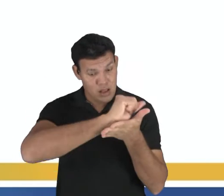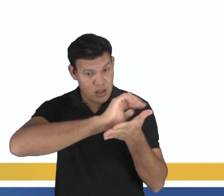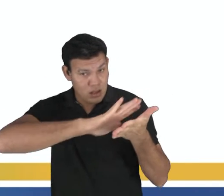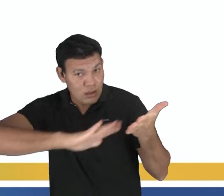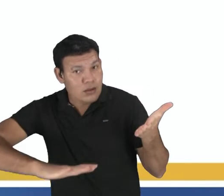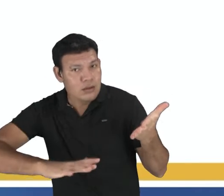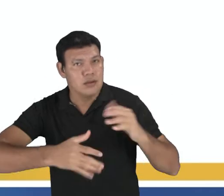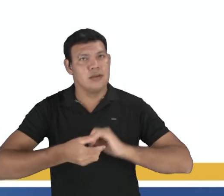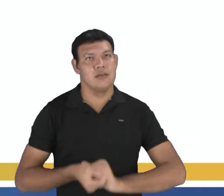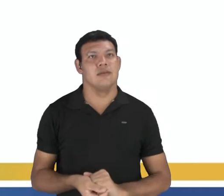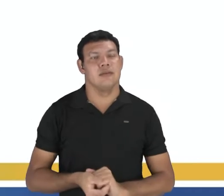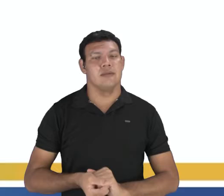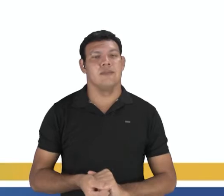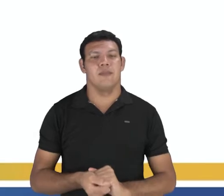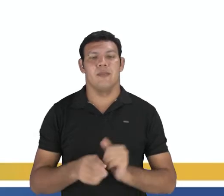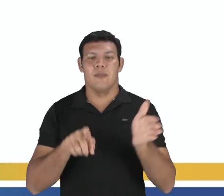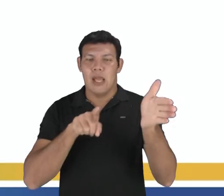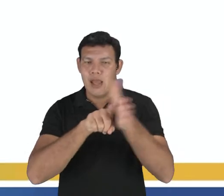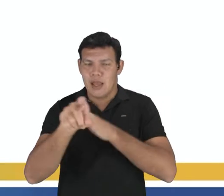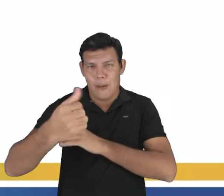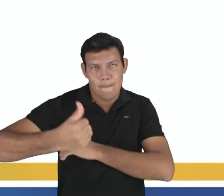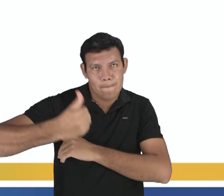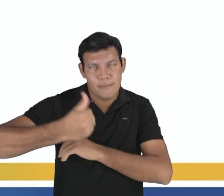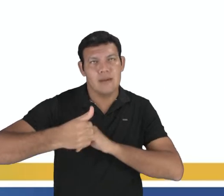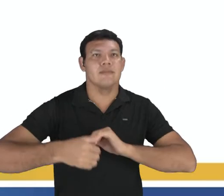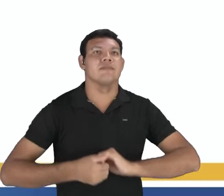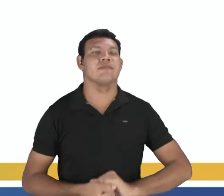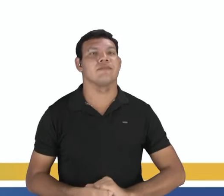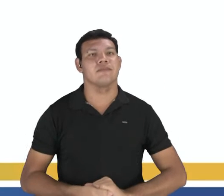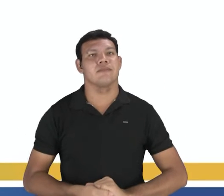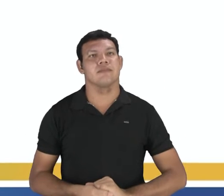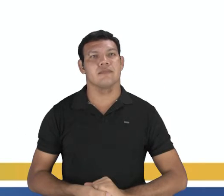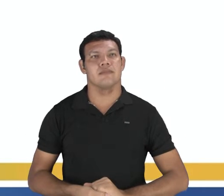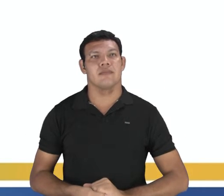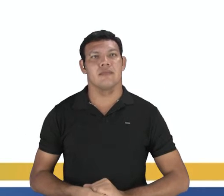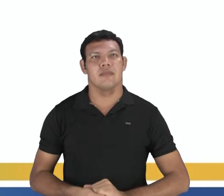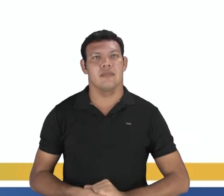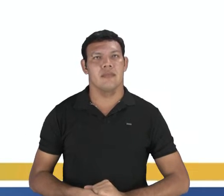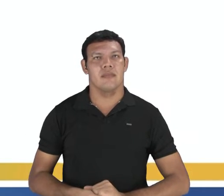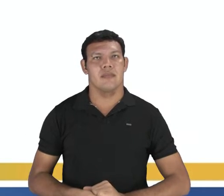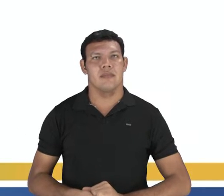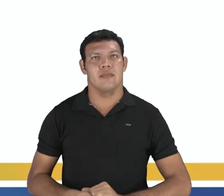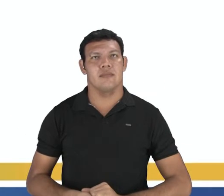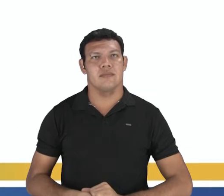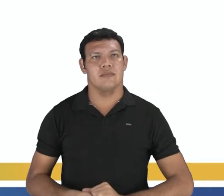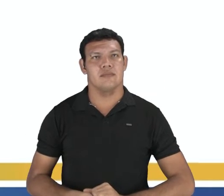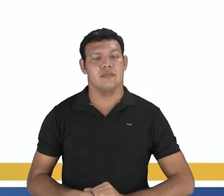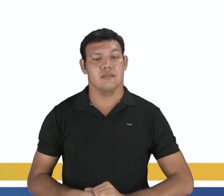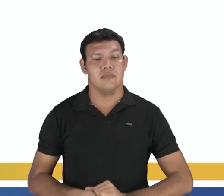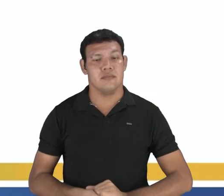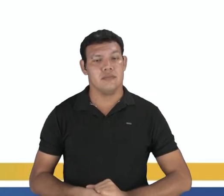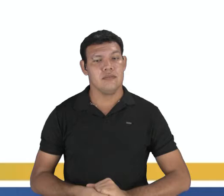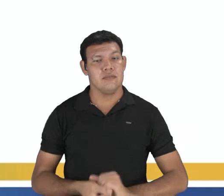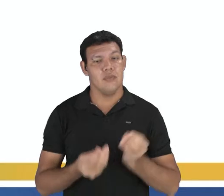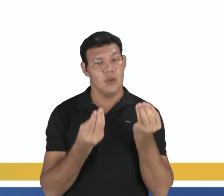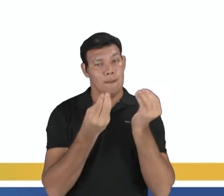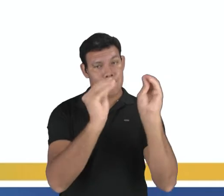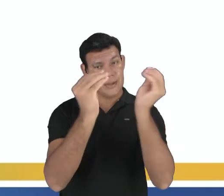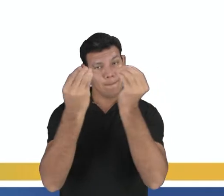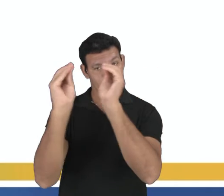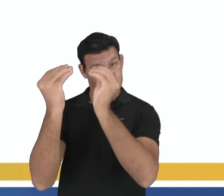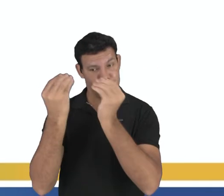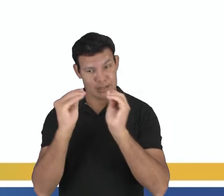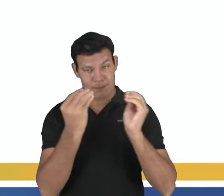exercitando question Luan estão número um fio de Space with What